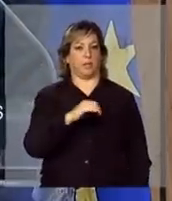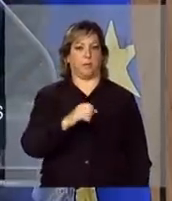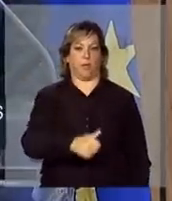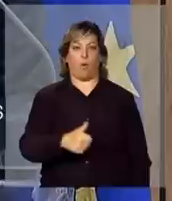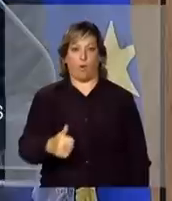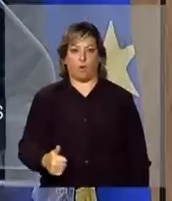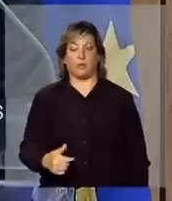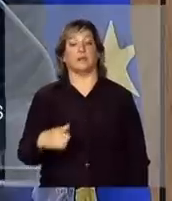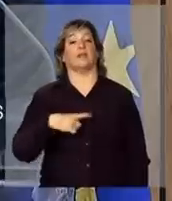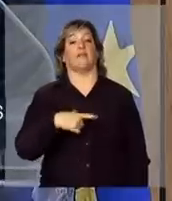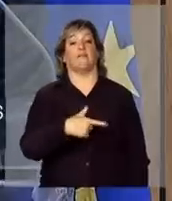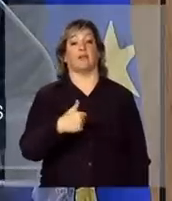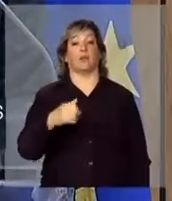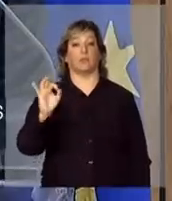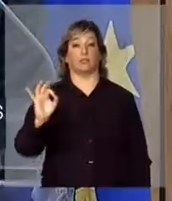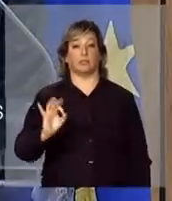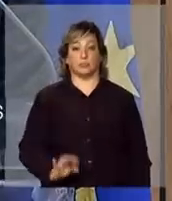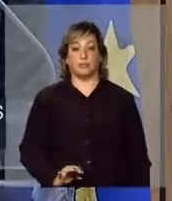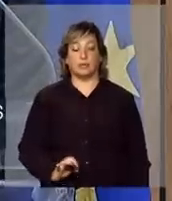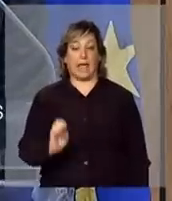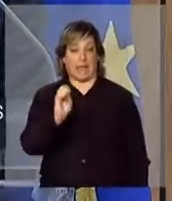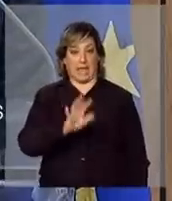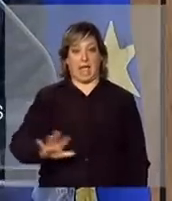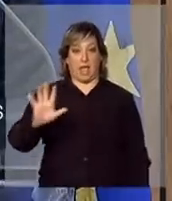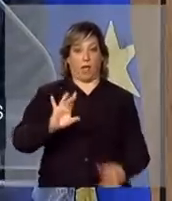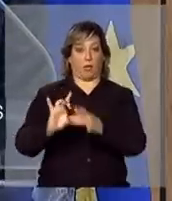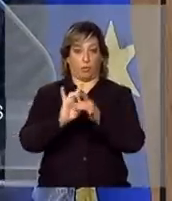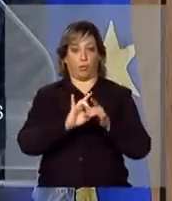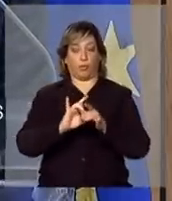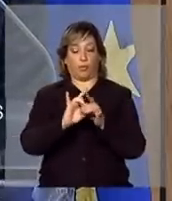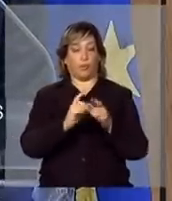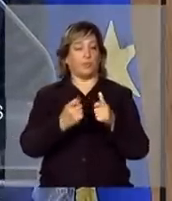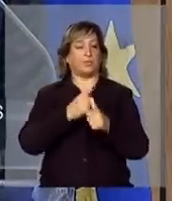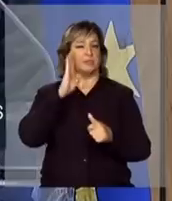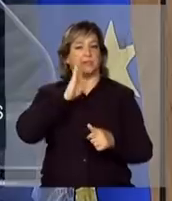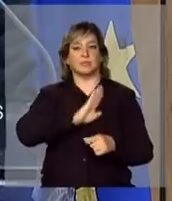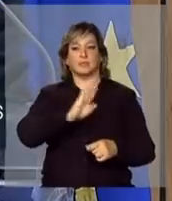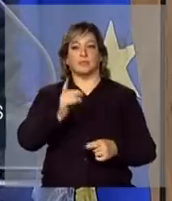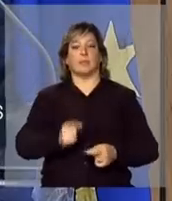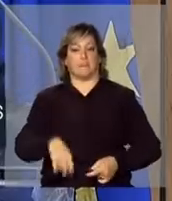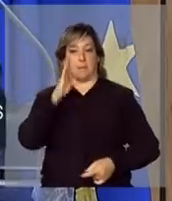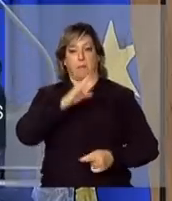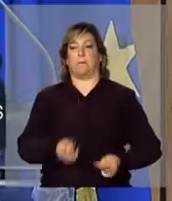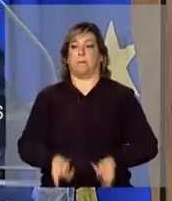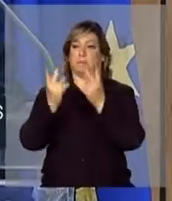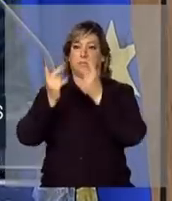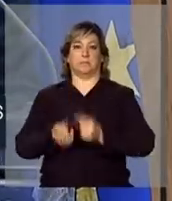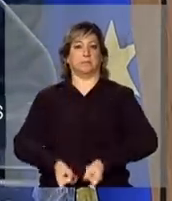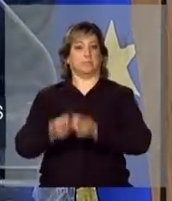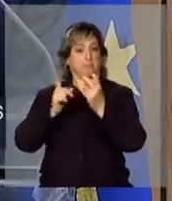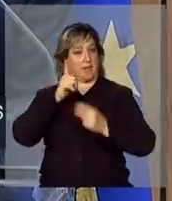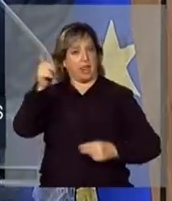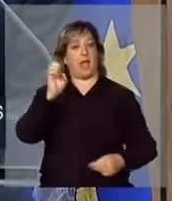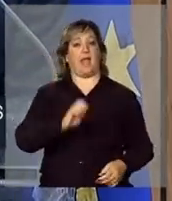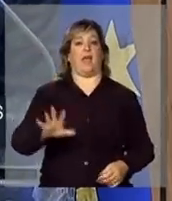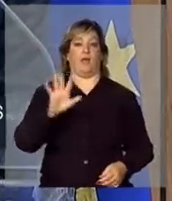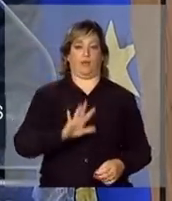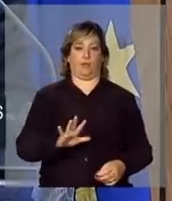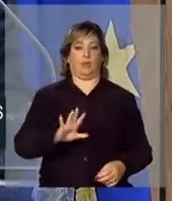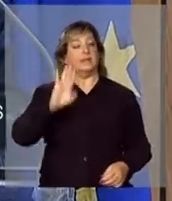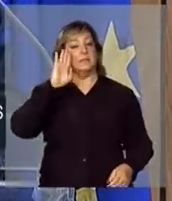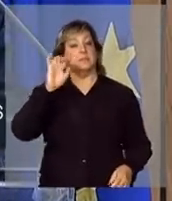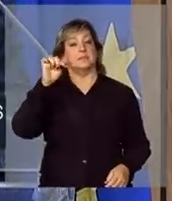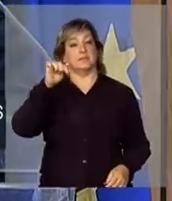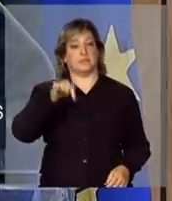Com 21%, a União Europeia é o primeiro destino das exportações brasileiras e é uma das principais